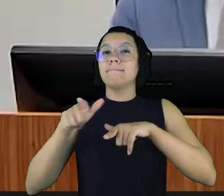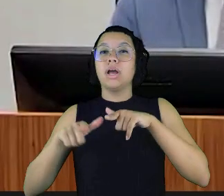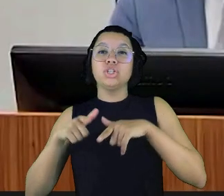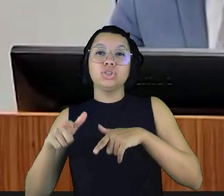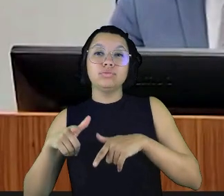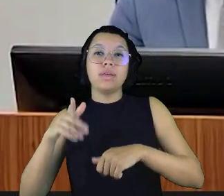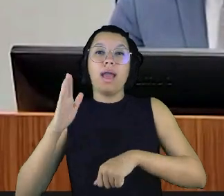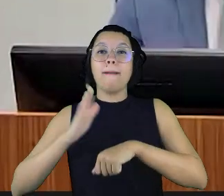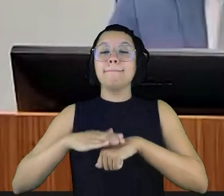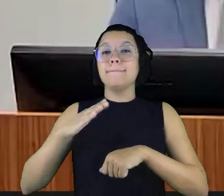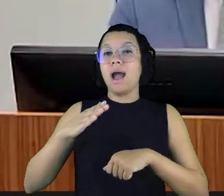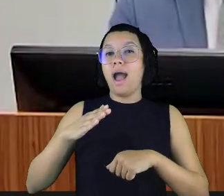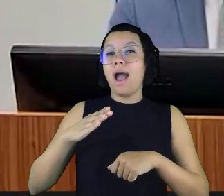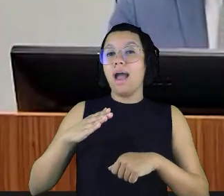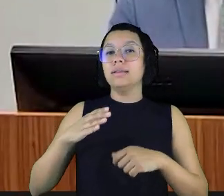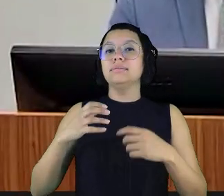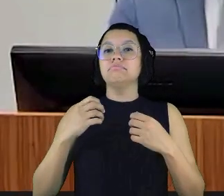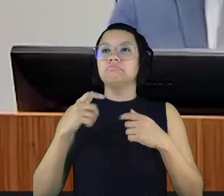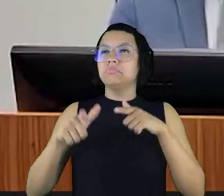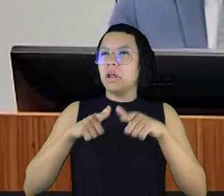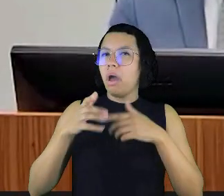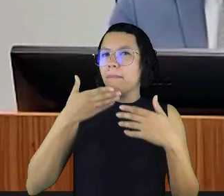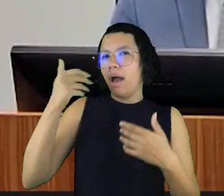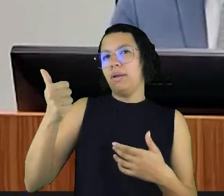efetiva. Não adianta